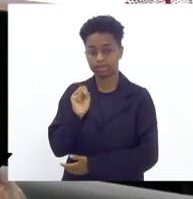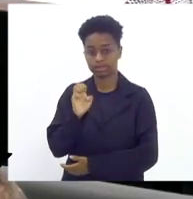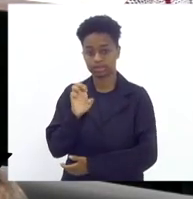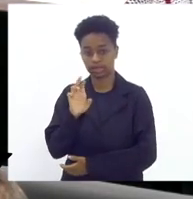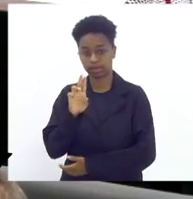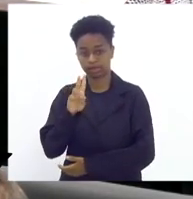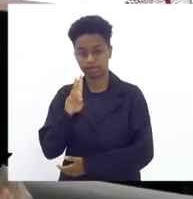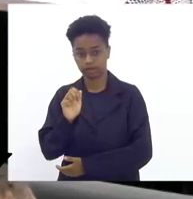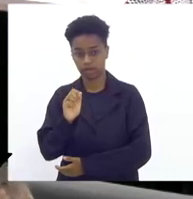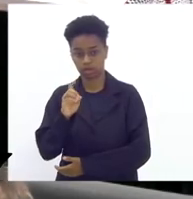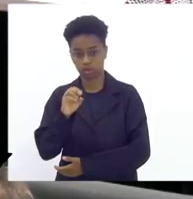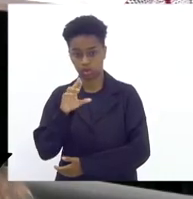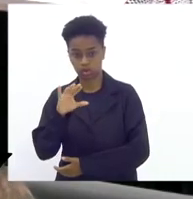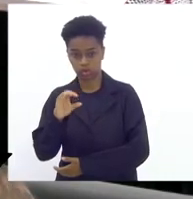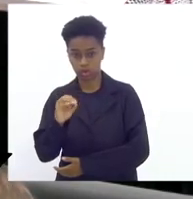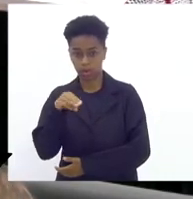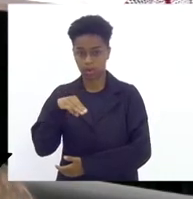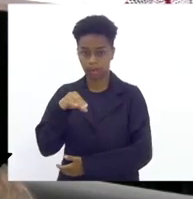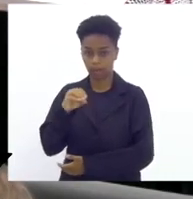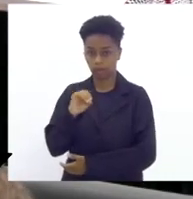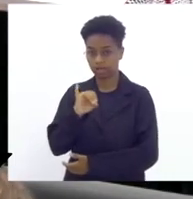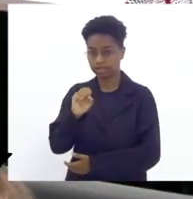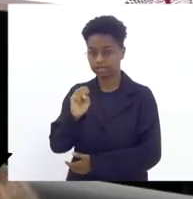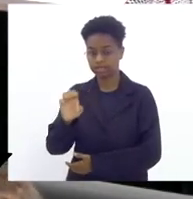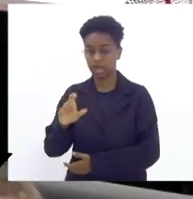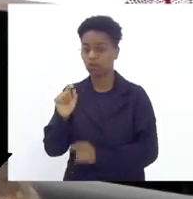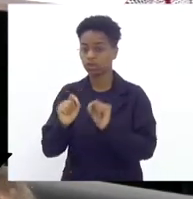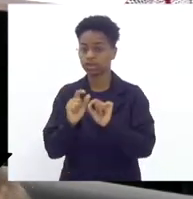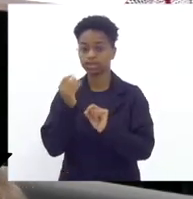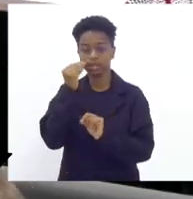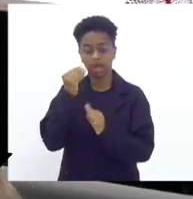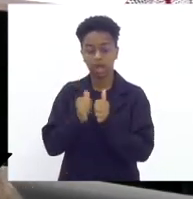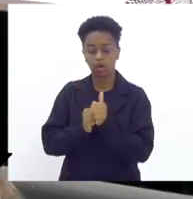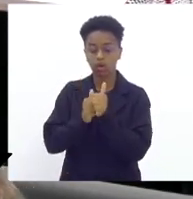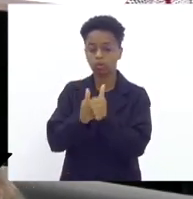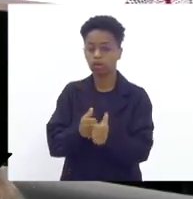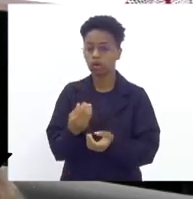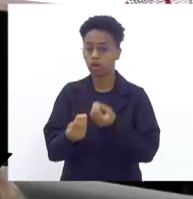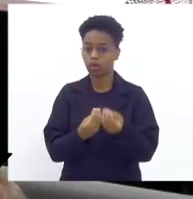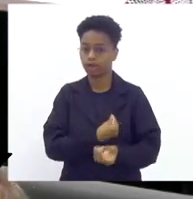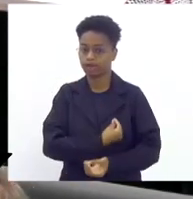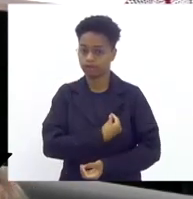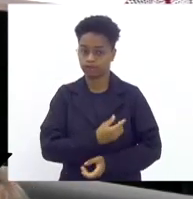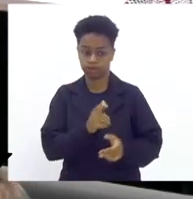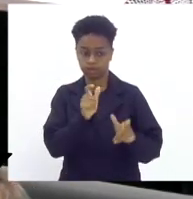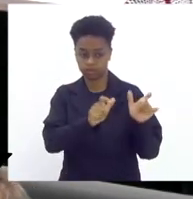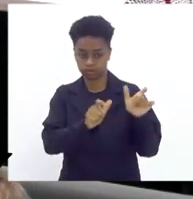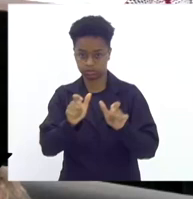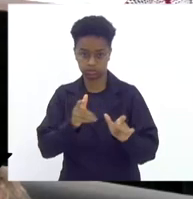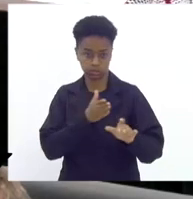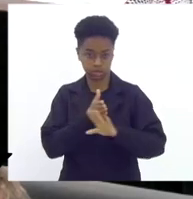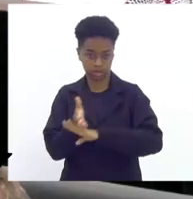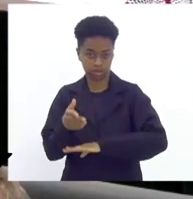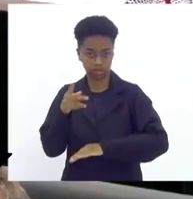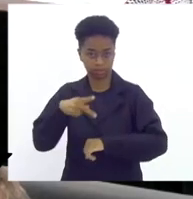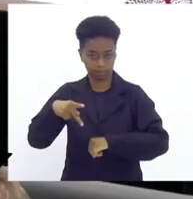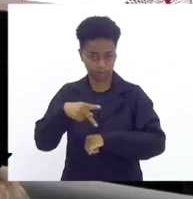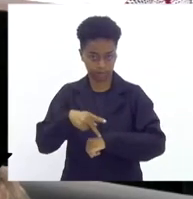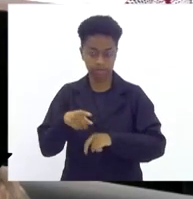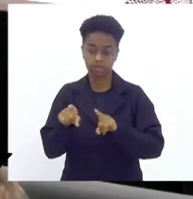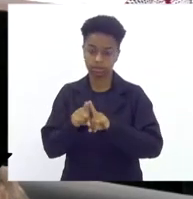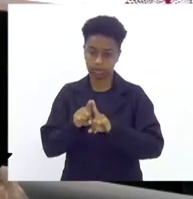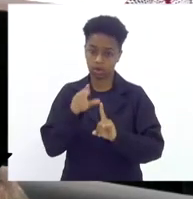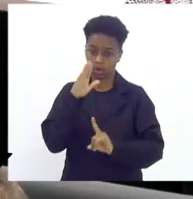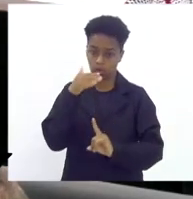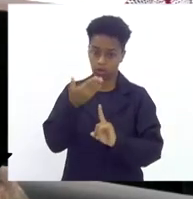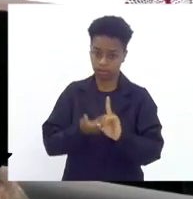do acompanhamento da situação dos Migrantes e do refugiados de modo geral e obviamente é uma homenagem